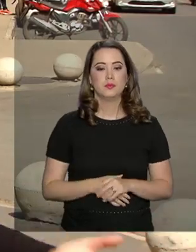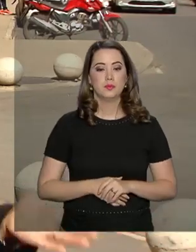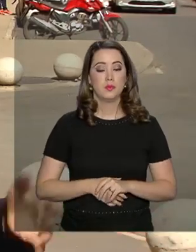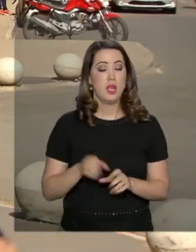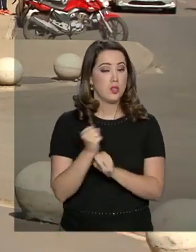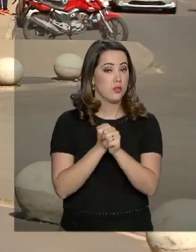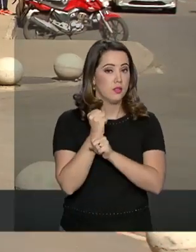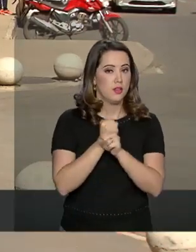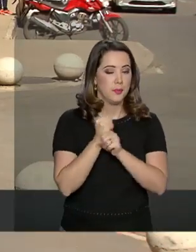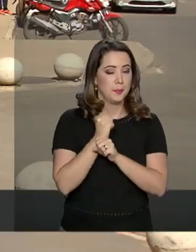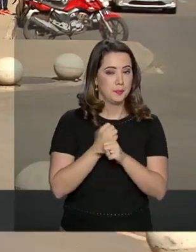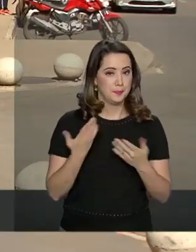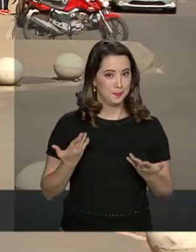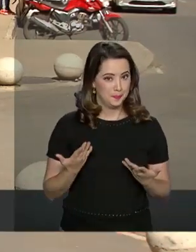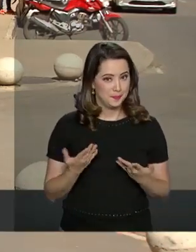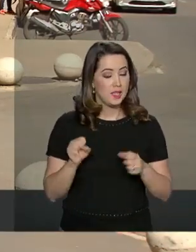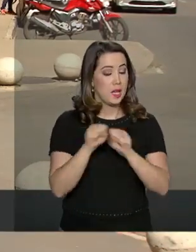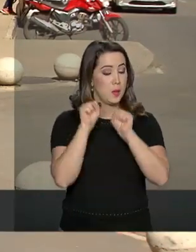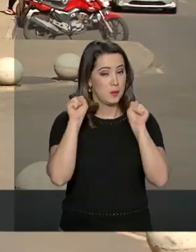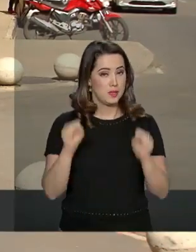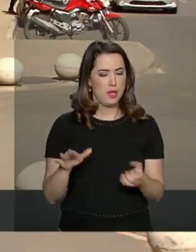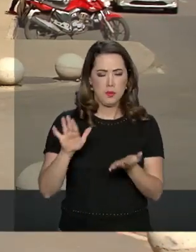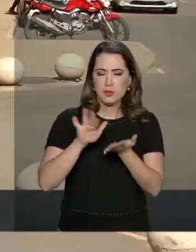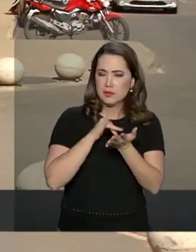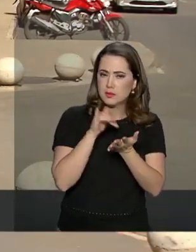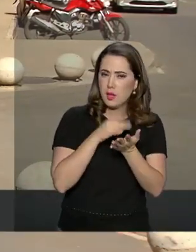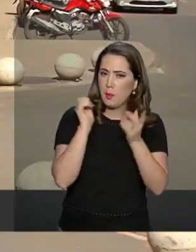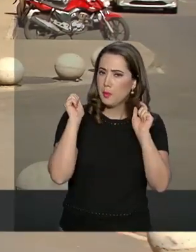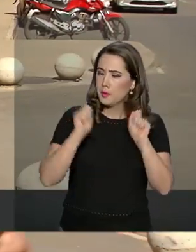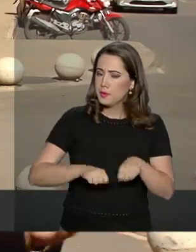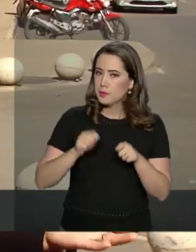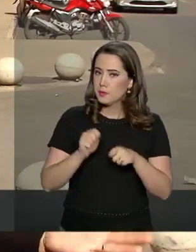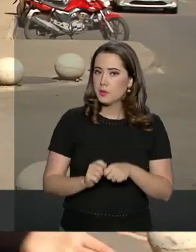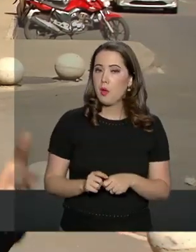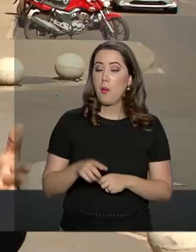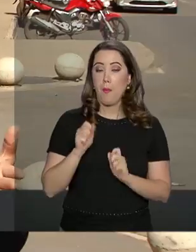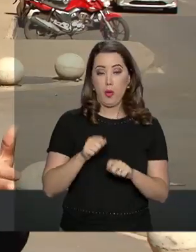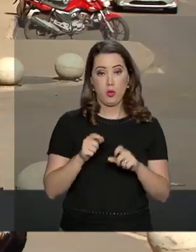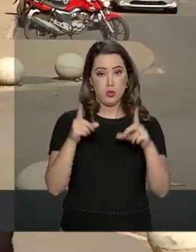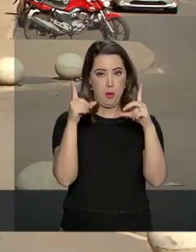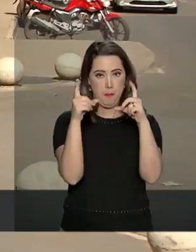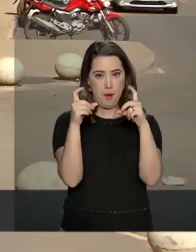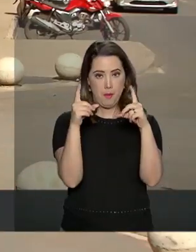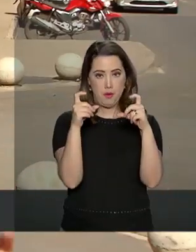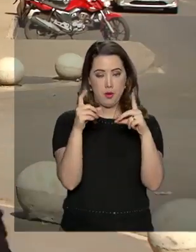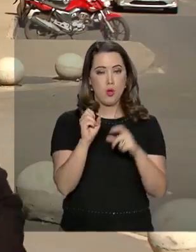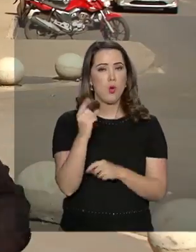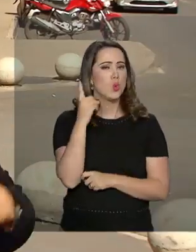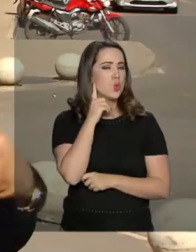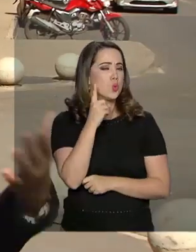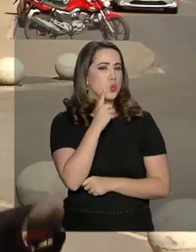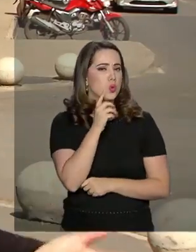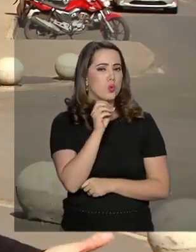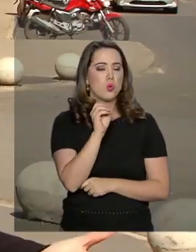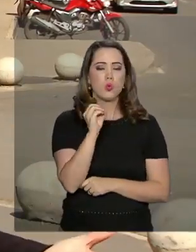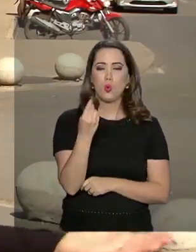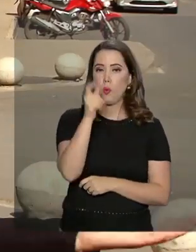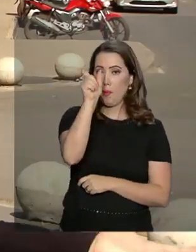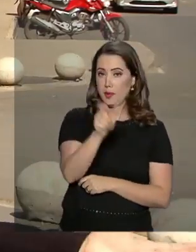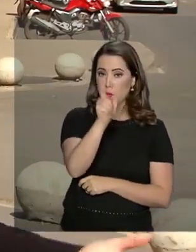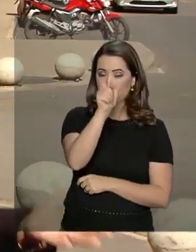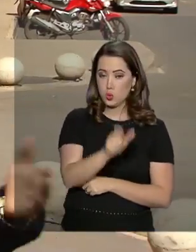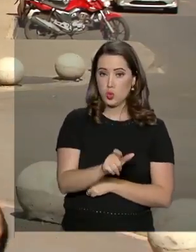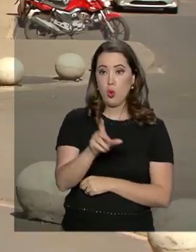Este ano, o sistema de inscrição do Enem vai permitir que o aluno inclua uma foto. Os surdos ou pessoas com algum tipo de